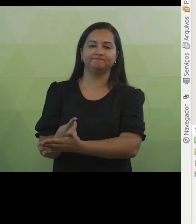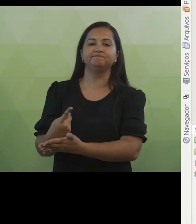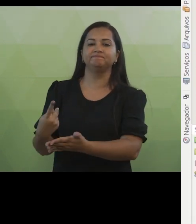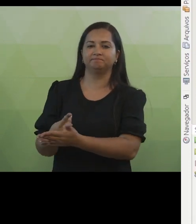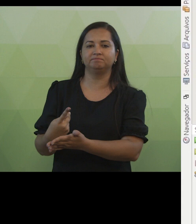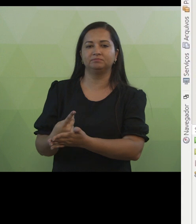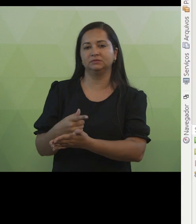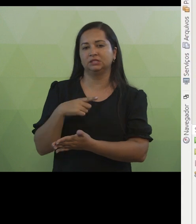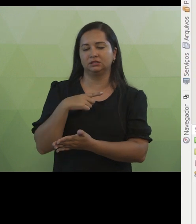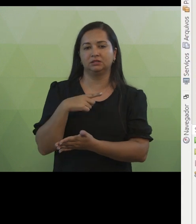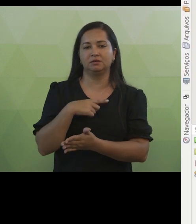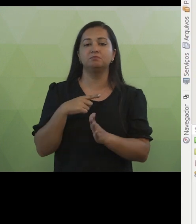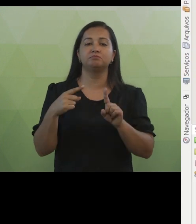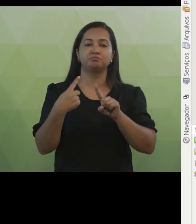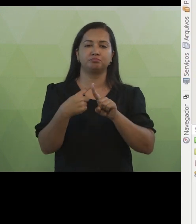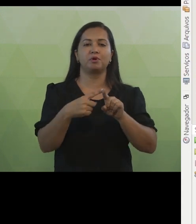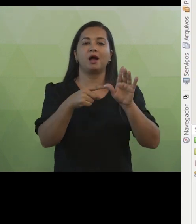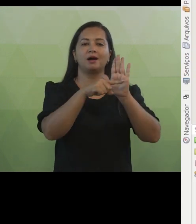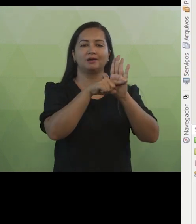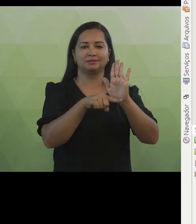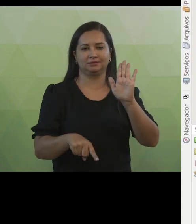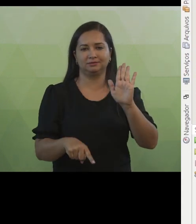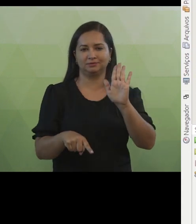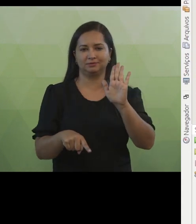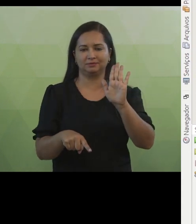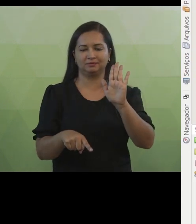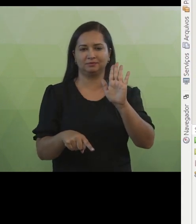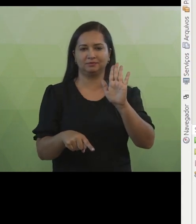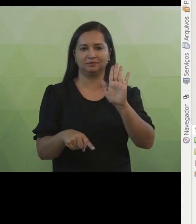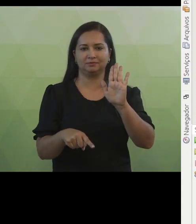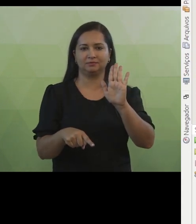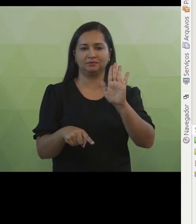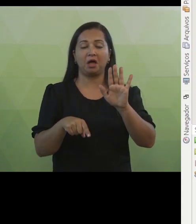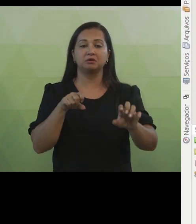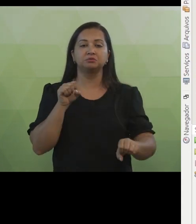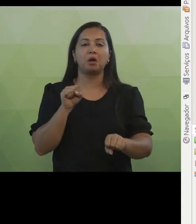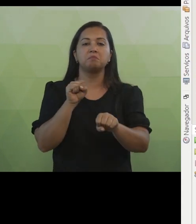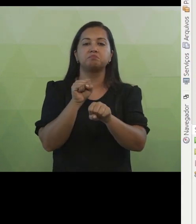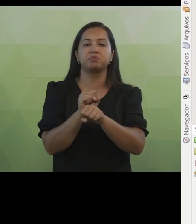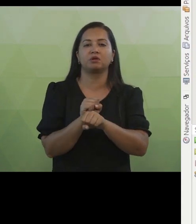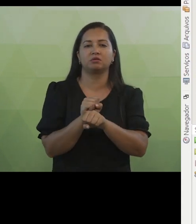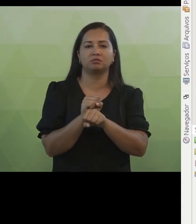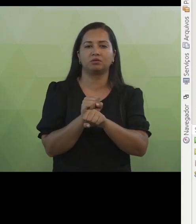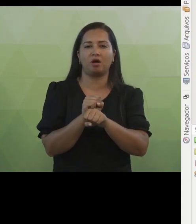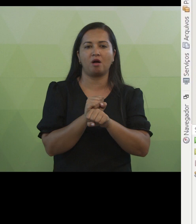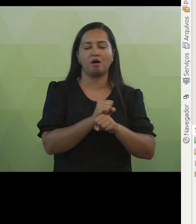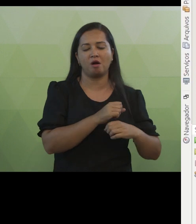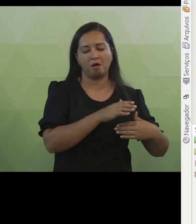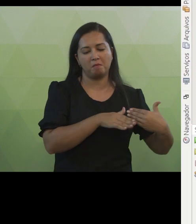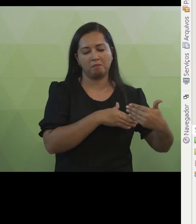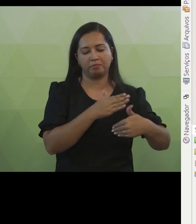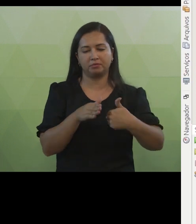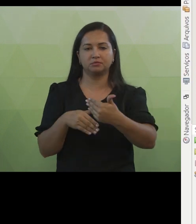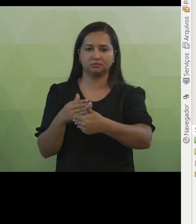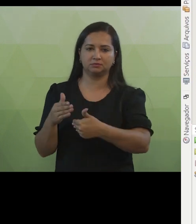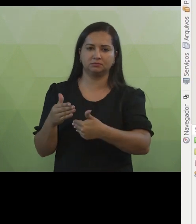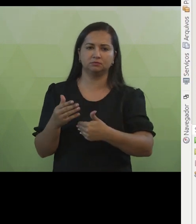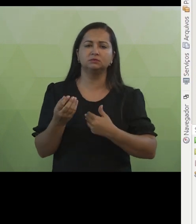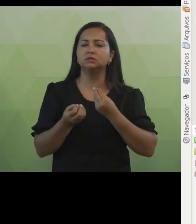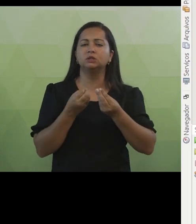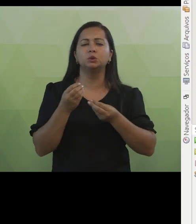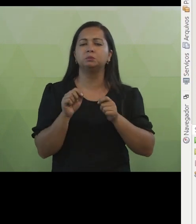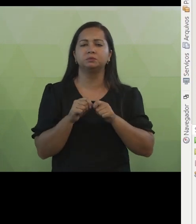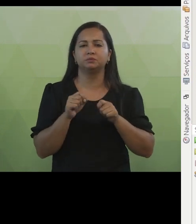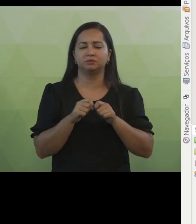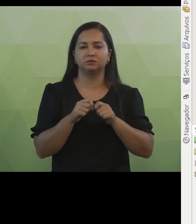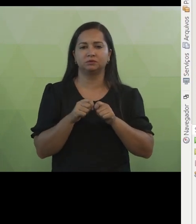ou seja, uma exceção foi lançada e interrompeu a execução da nossa aplicação. Como que podemos